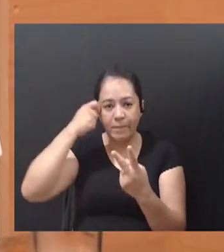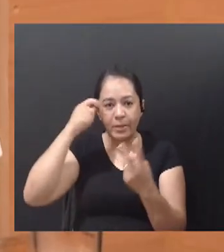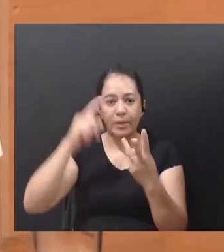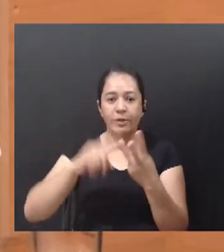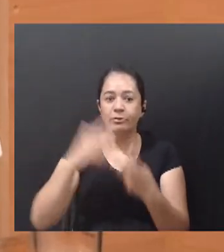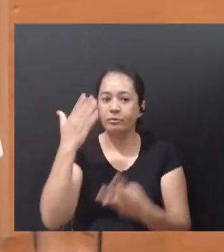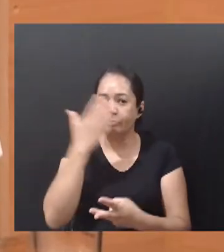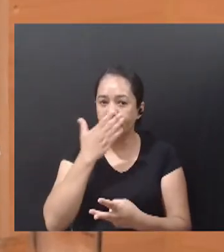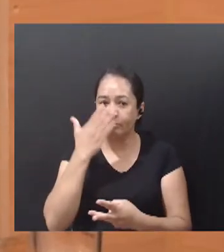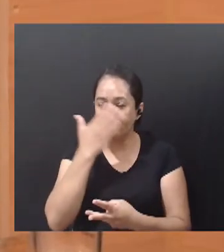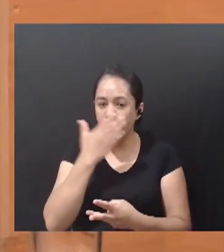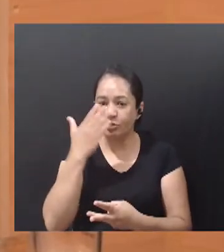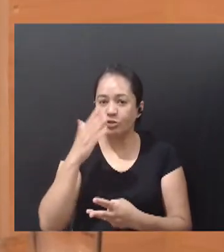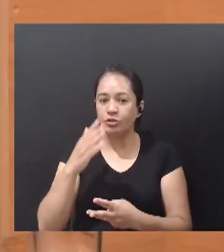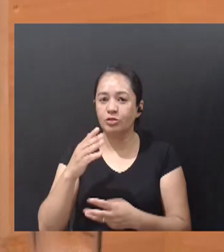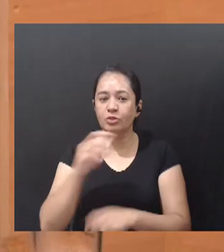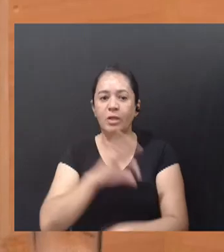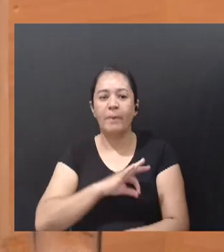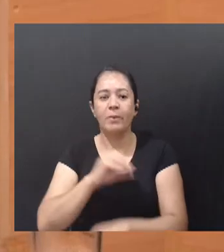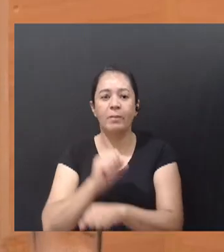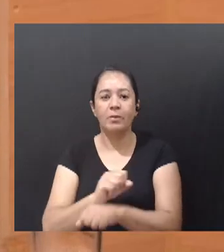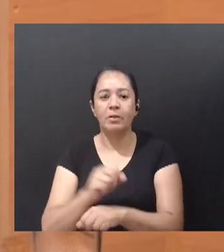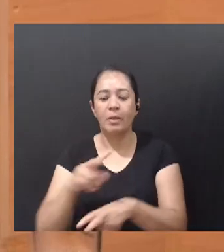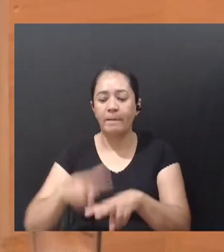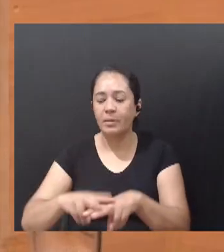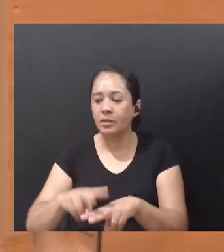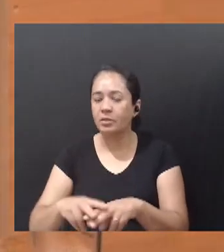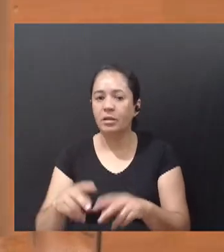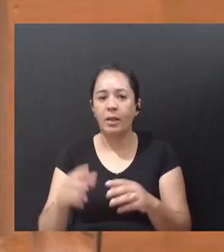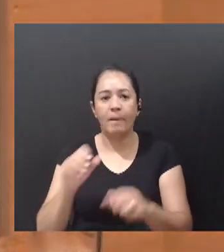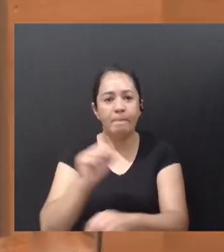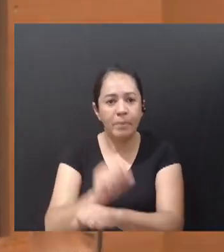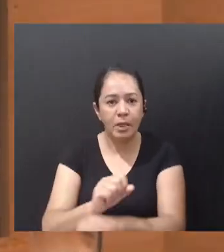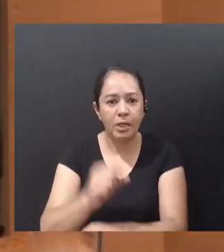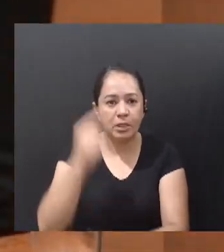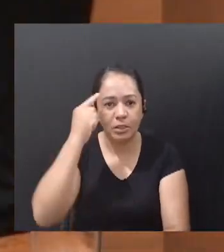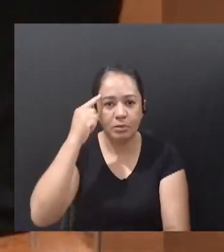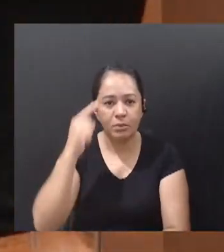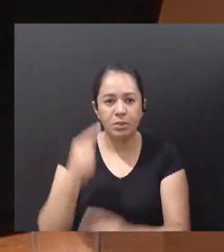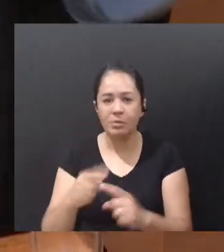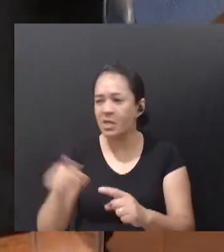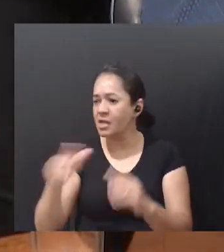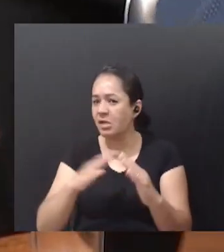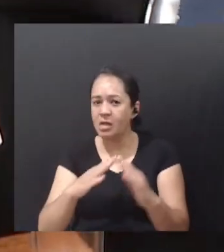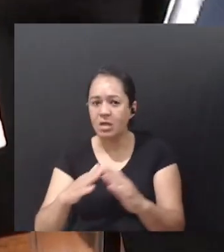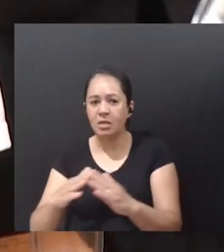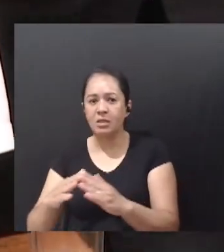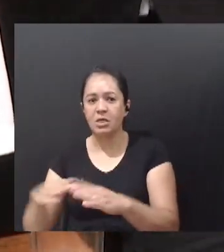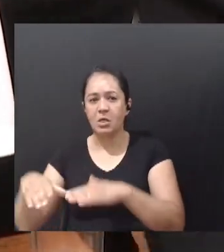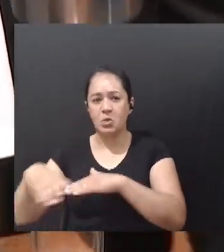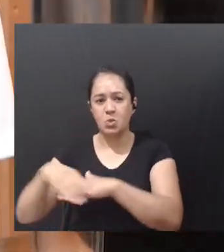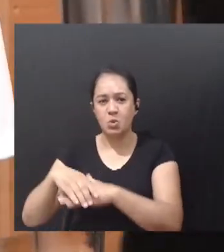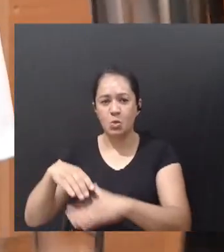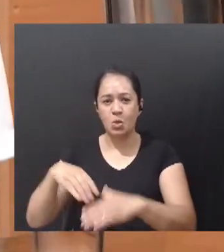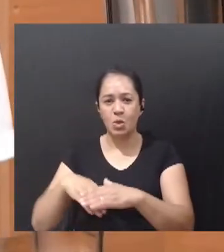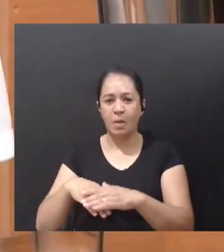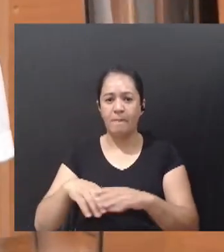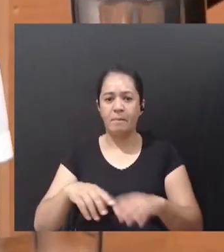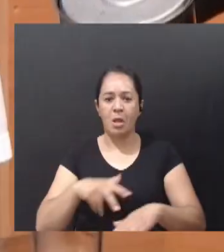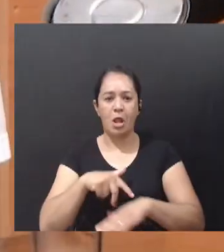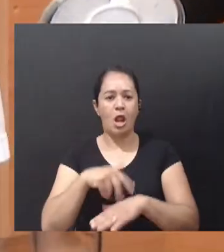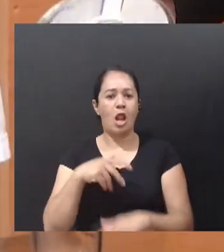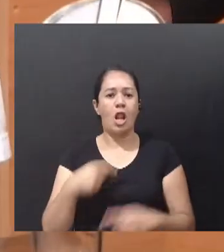pense, por quê? Pelas periferias praticam perversidades, PMs, pelos palanques, políticos